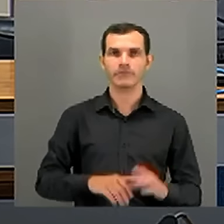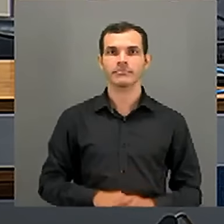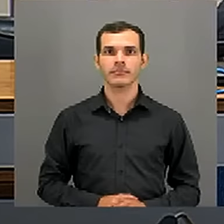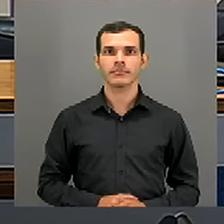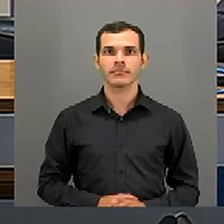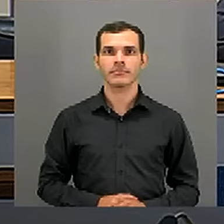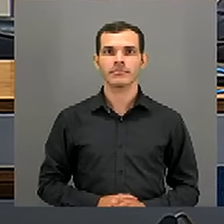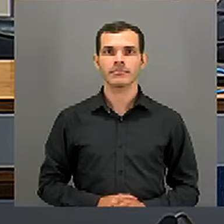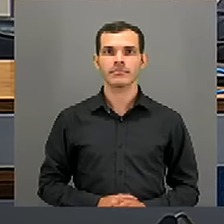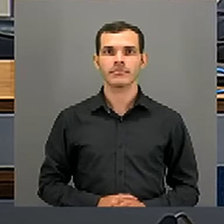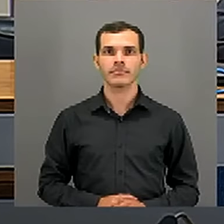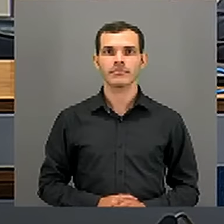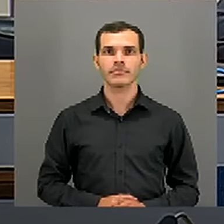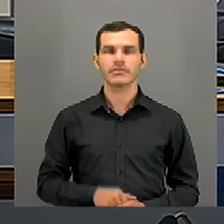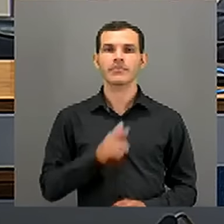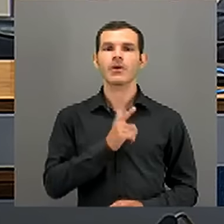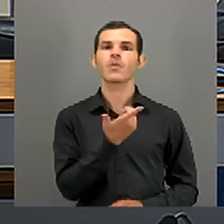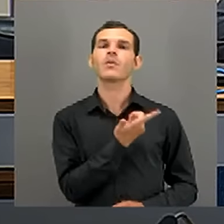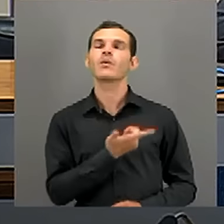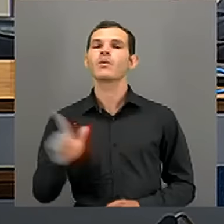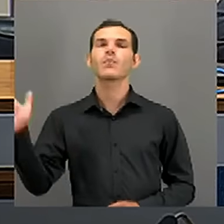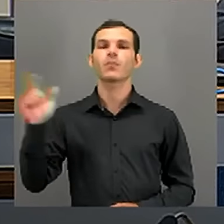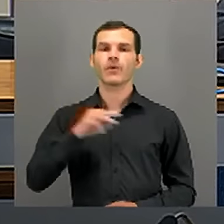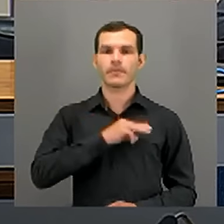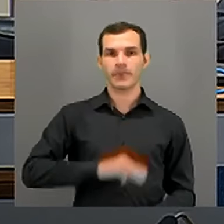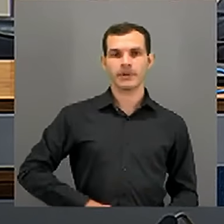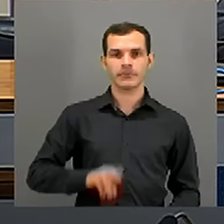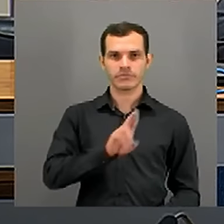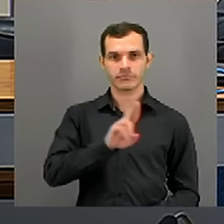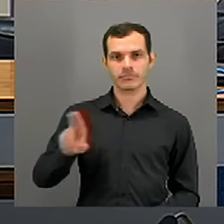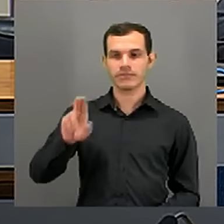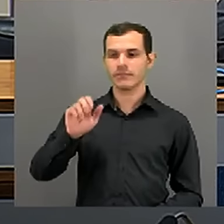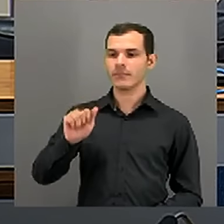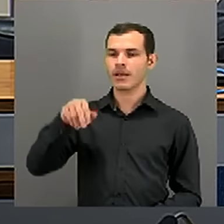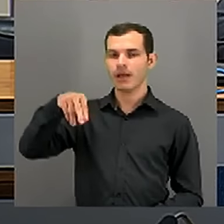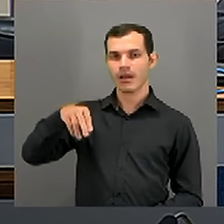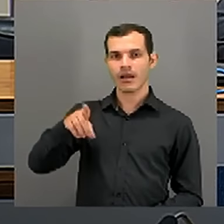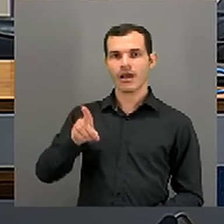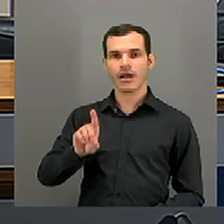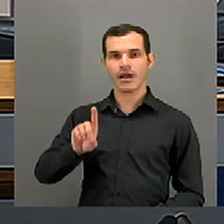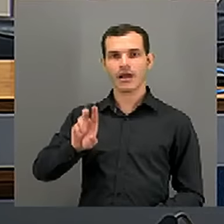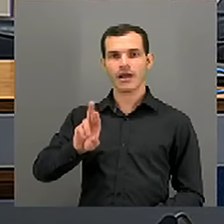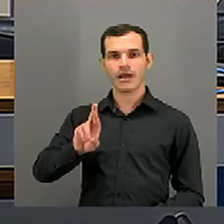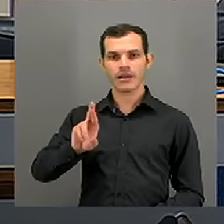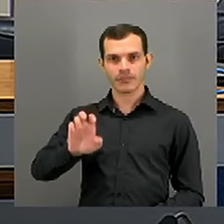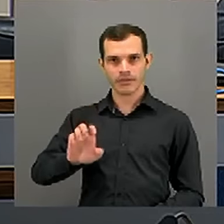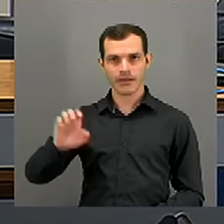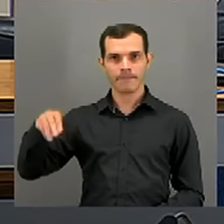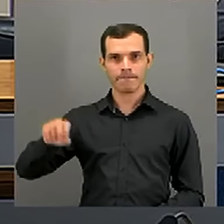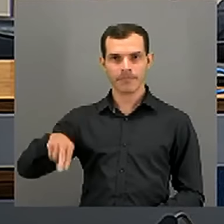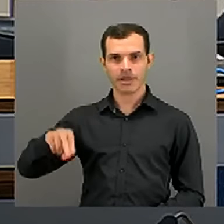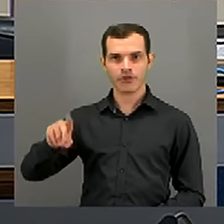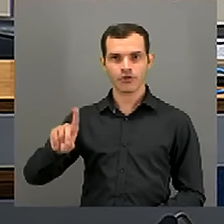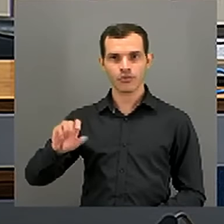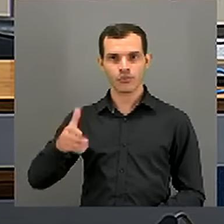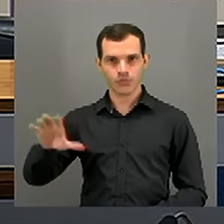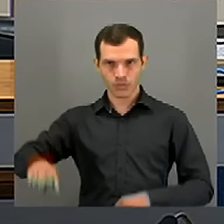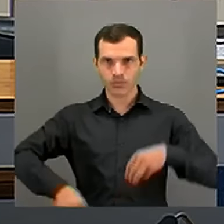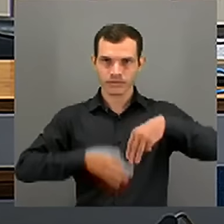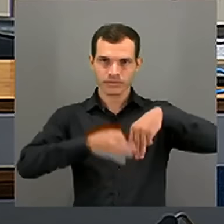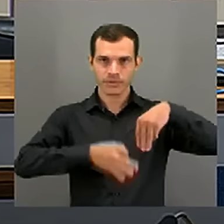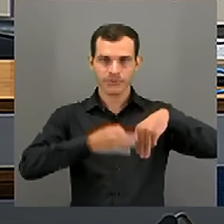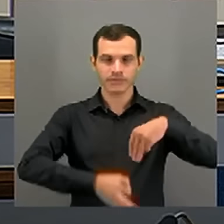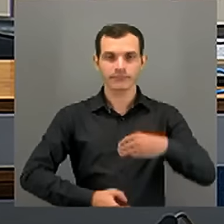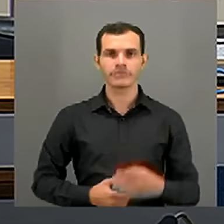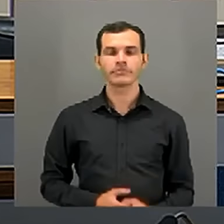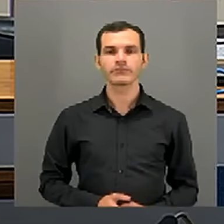de outro ministro, André Mendonça, a ordem a fim de que